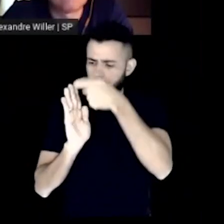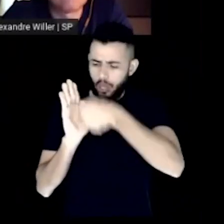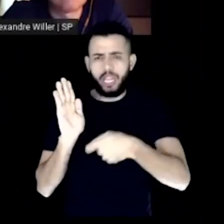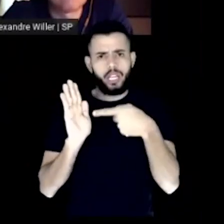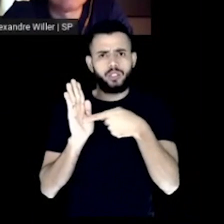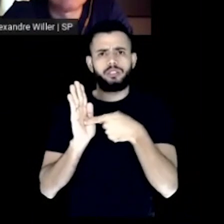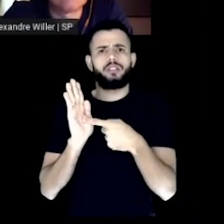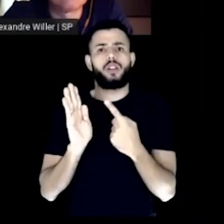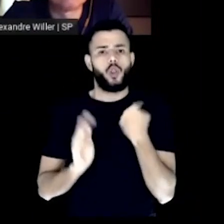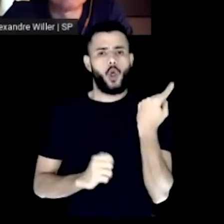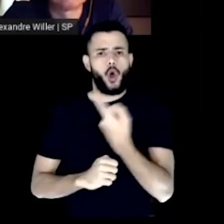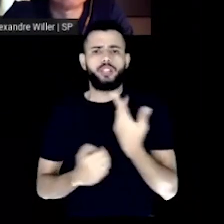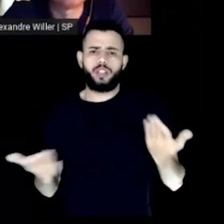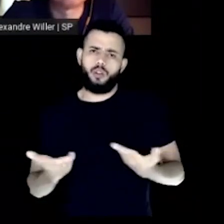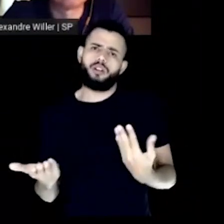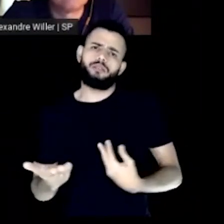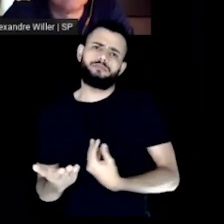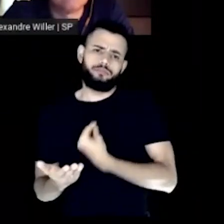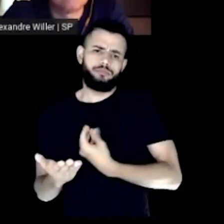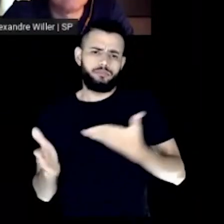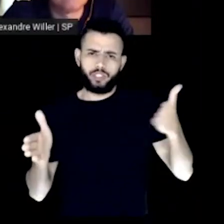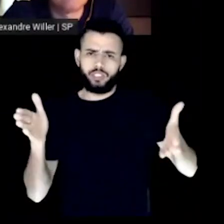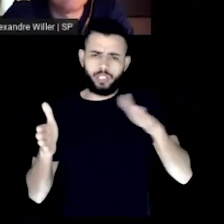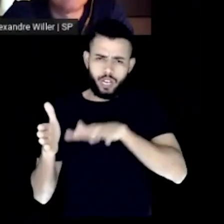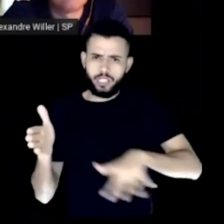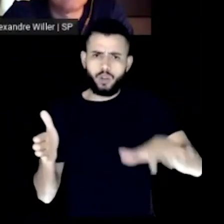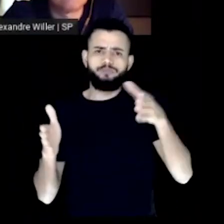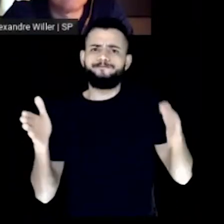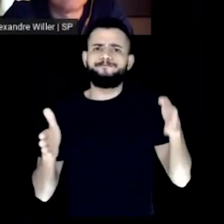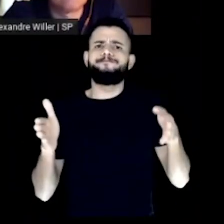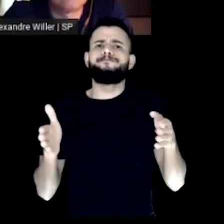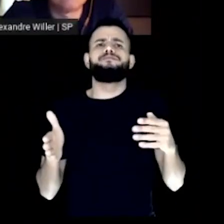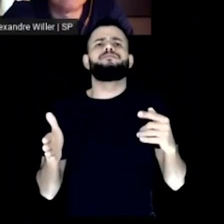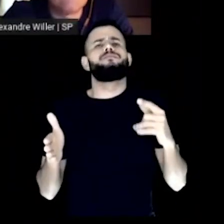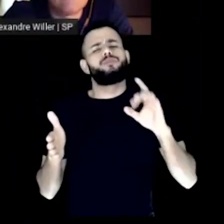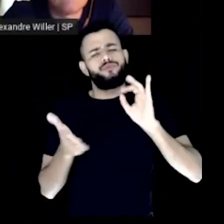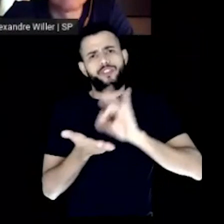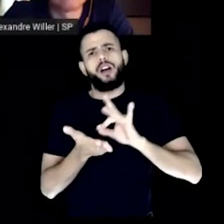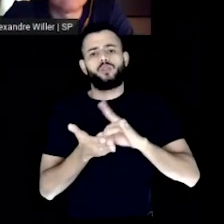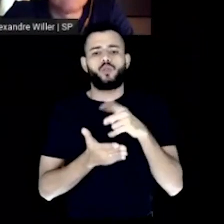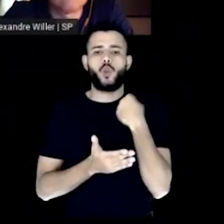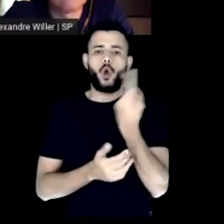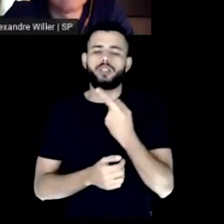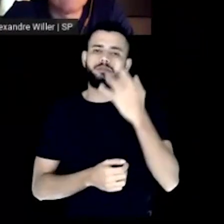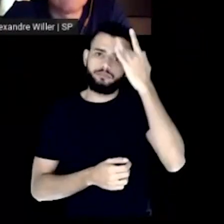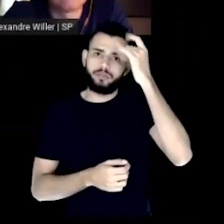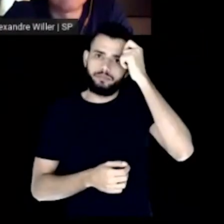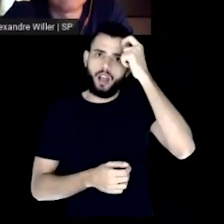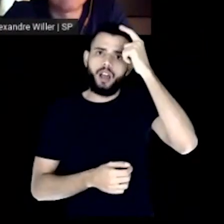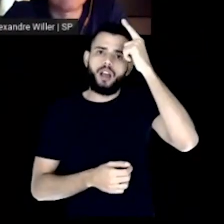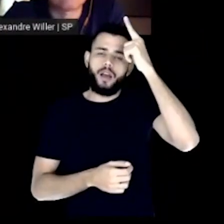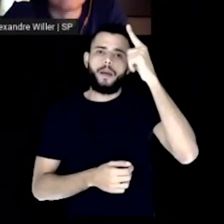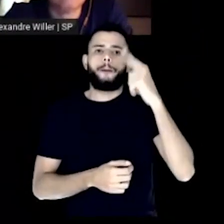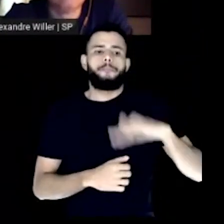né? Eu acho que a gente está incluído numa geração, e eu digo aí todos nós, assim, que acho que, de fato, a gente cresceu,